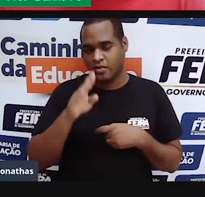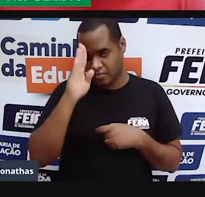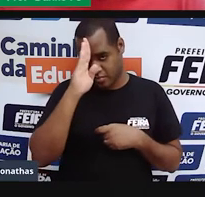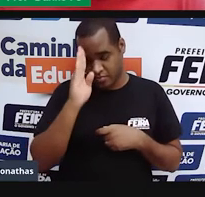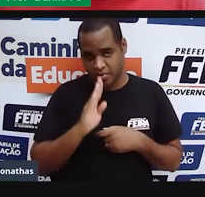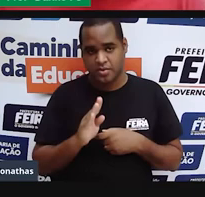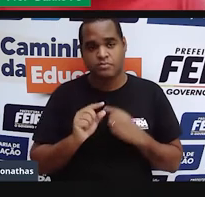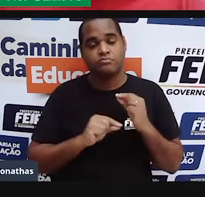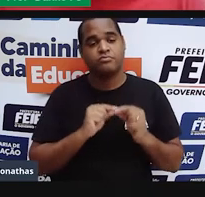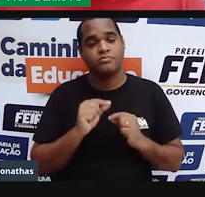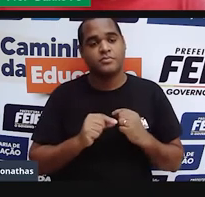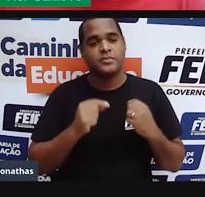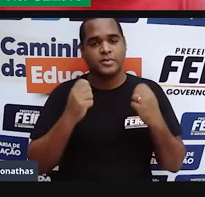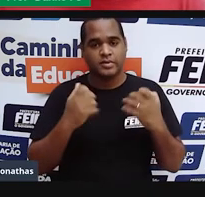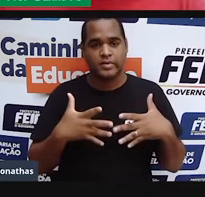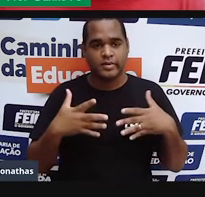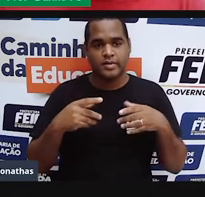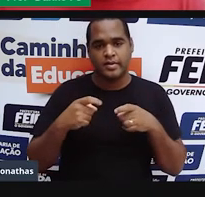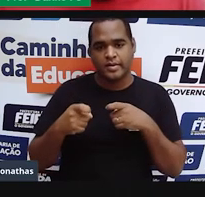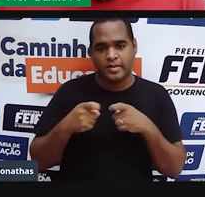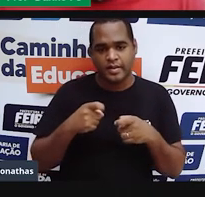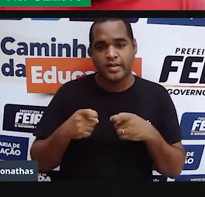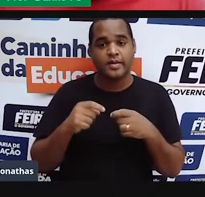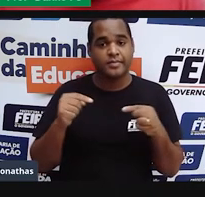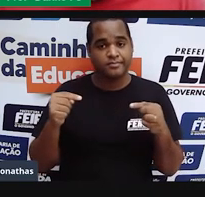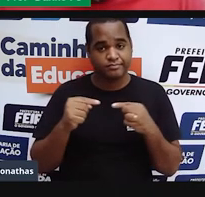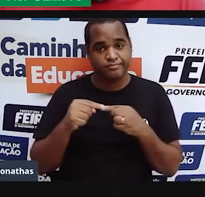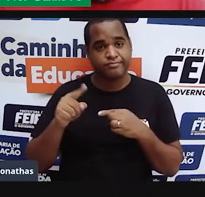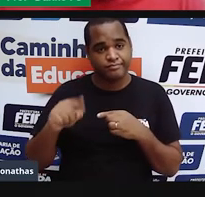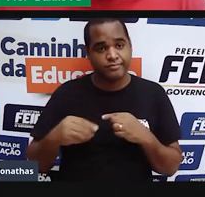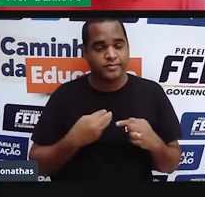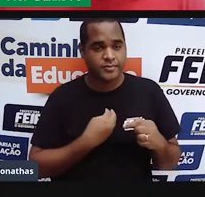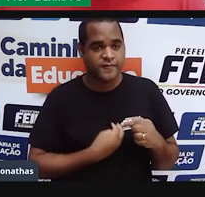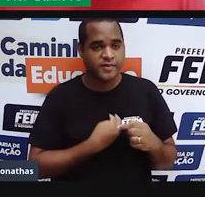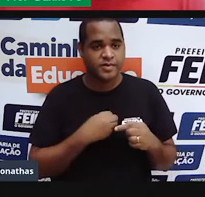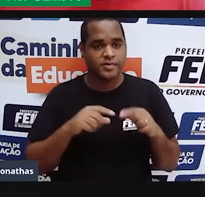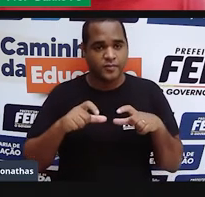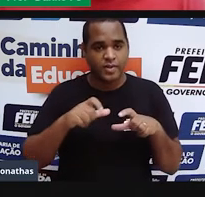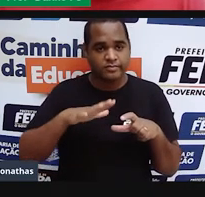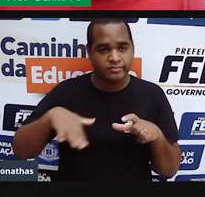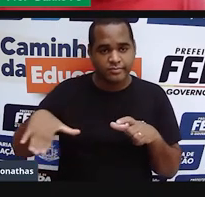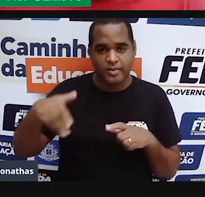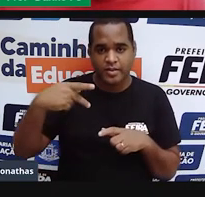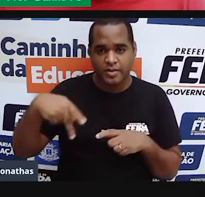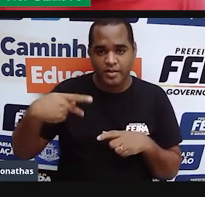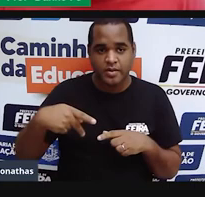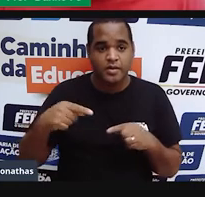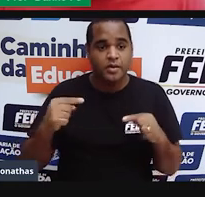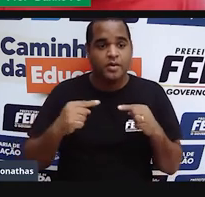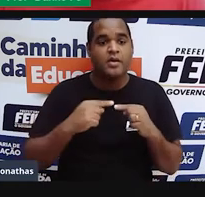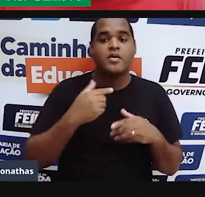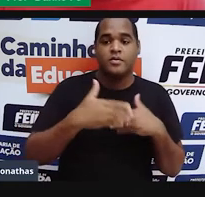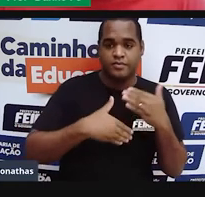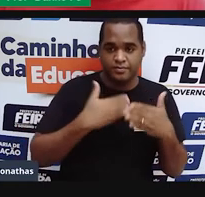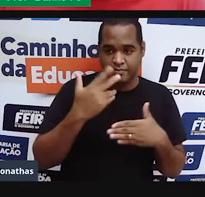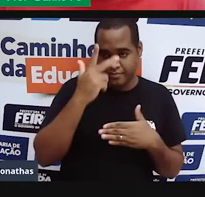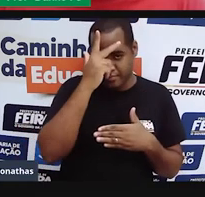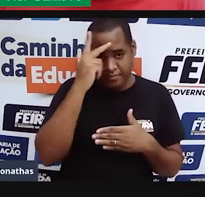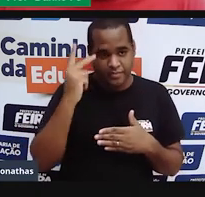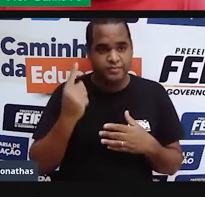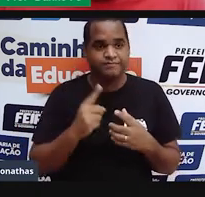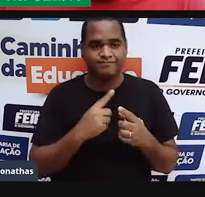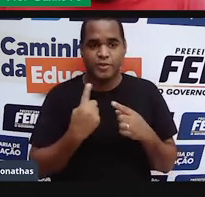Brasil, porque essa guerra foi de qualquer um, menos do Paraguai. Para o Paraguai, essa guerra acabou sendo um grande